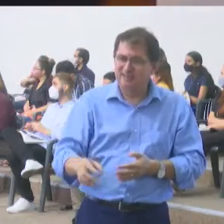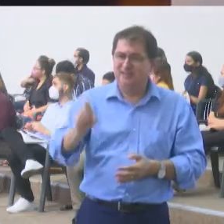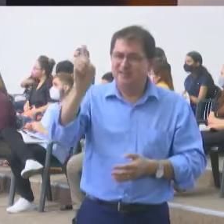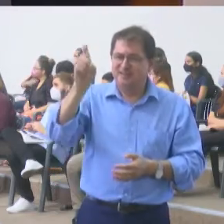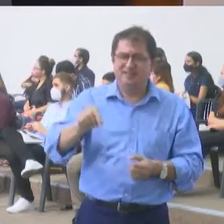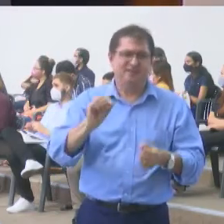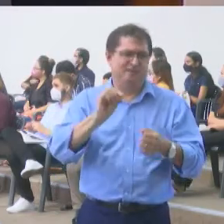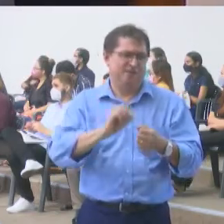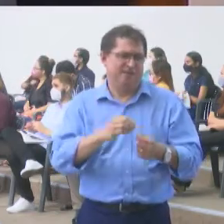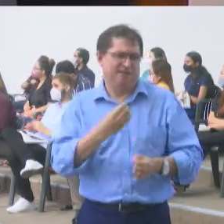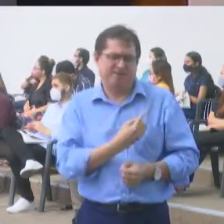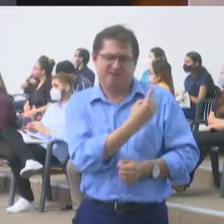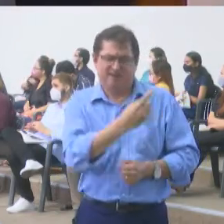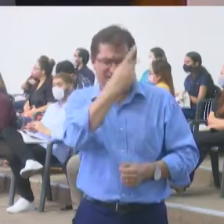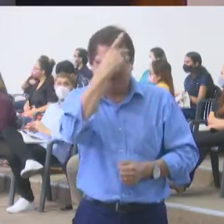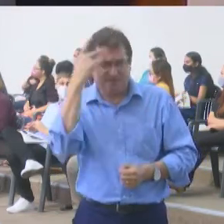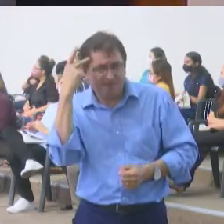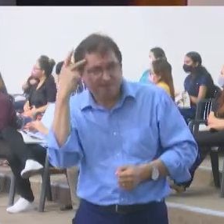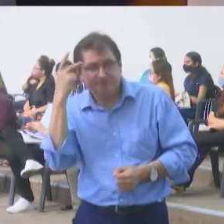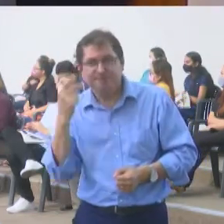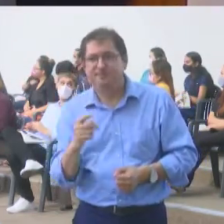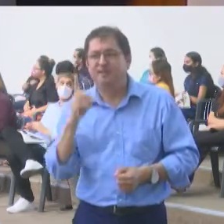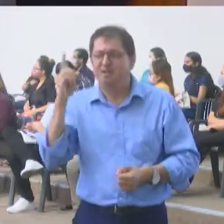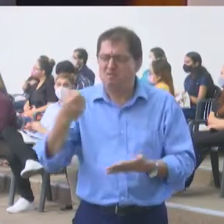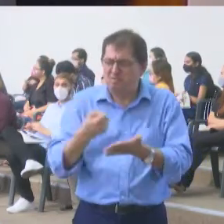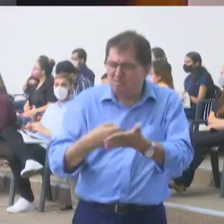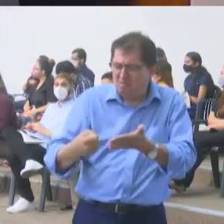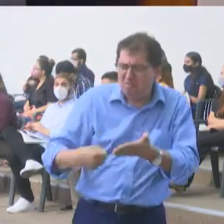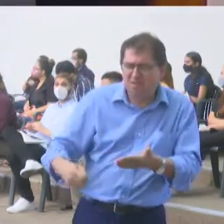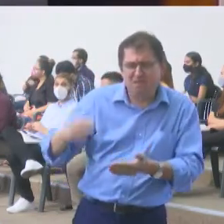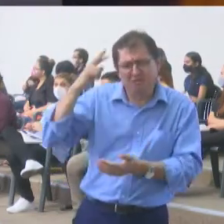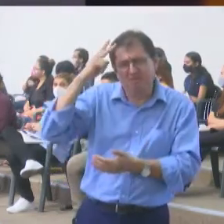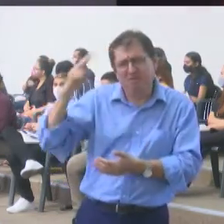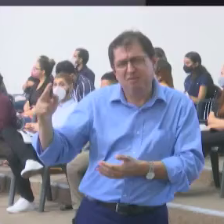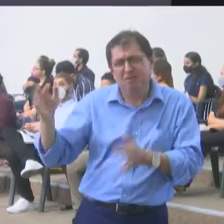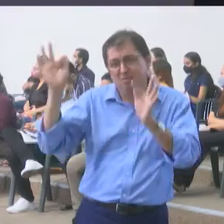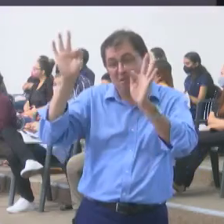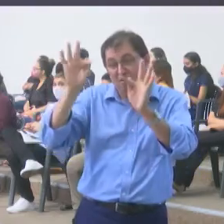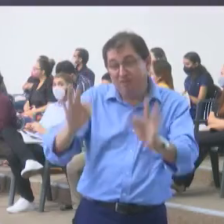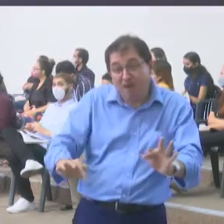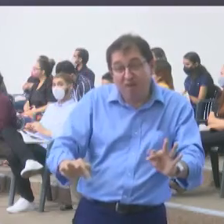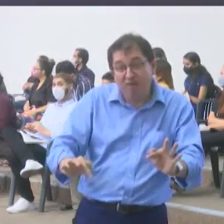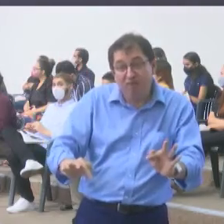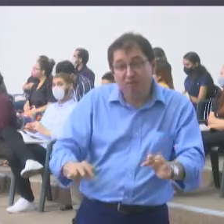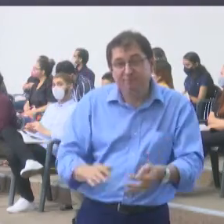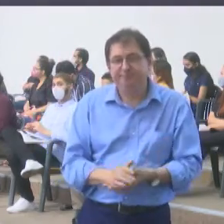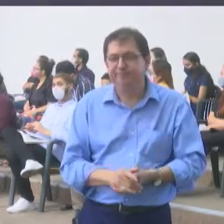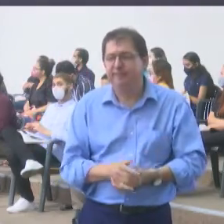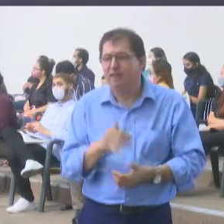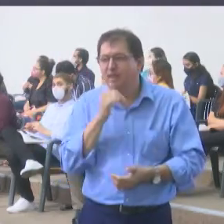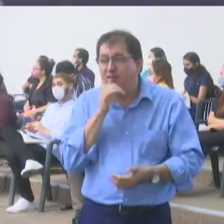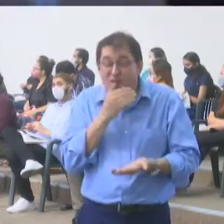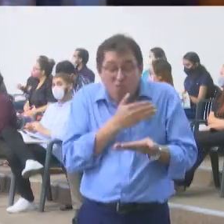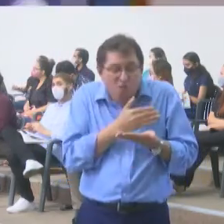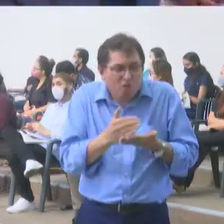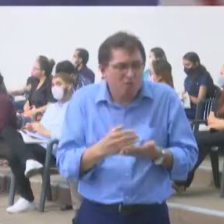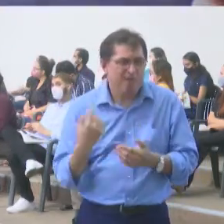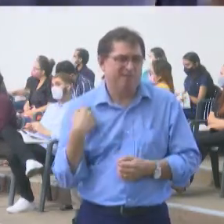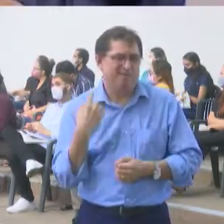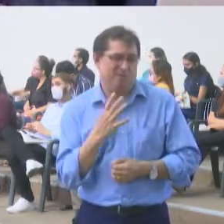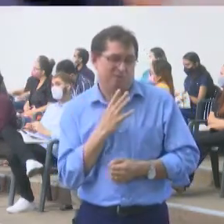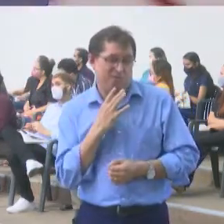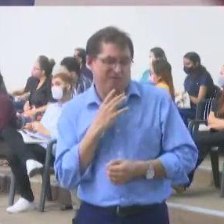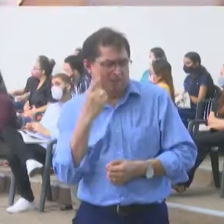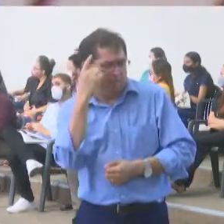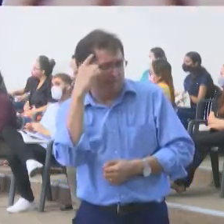guarde isso. Deus escreve a nossa história pelo final. Nós estamos aqui pelo começo e nós não conhecemos o final, mas Deus já está